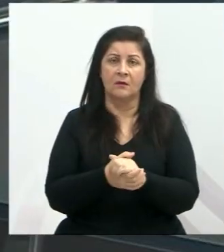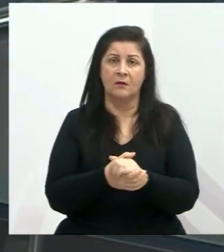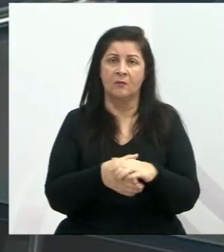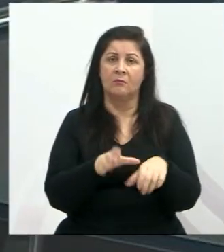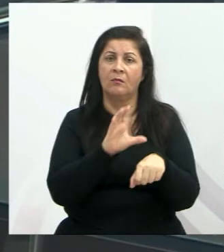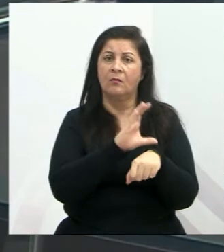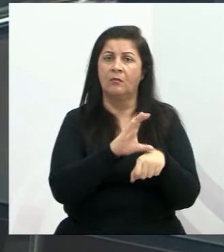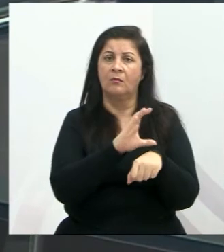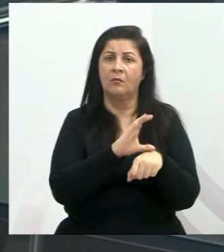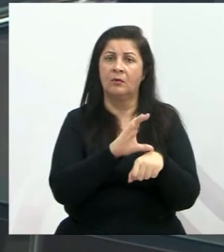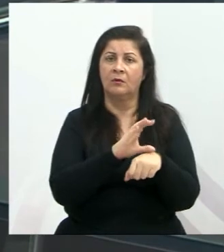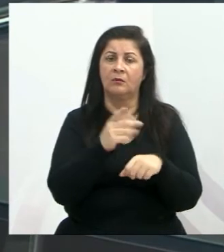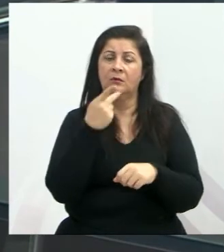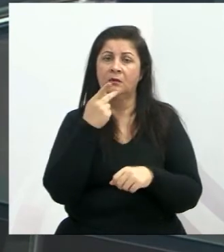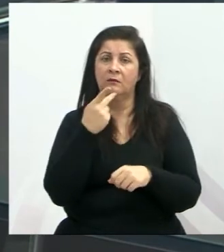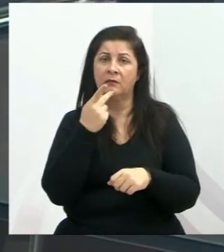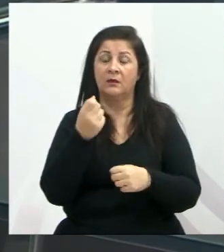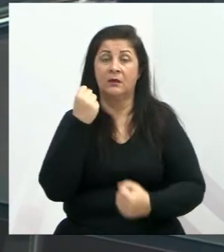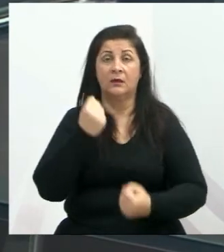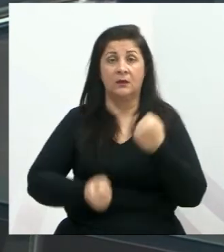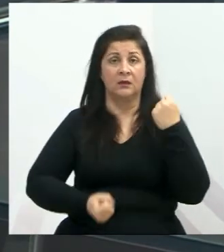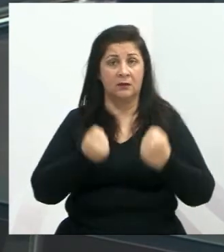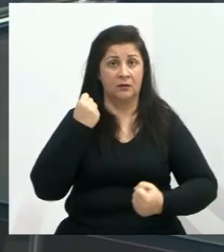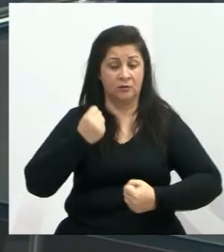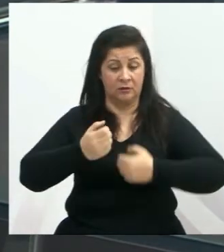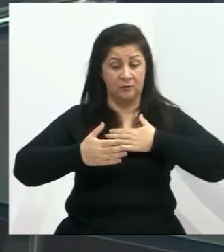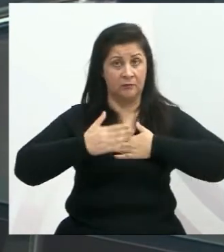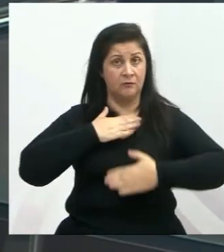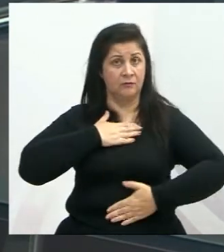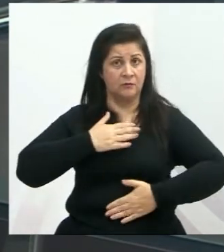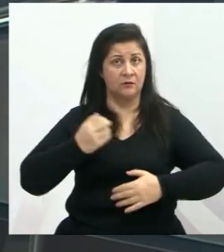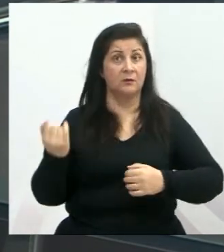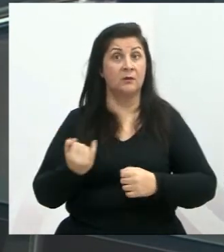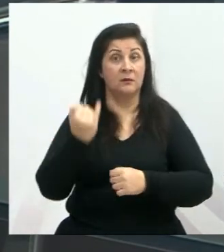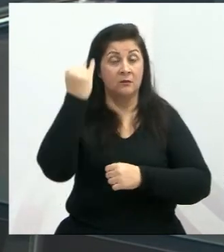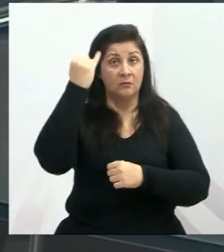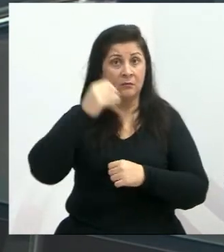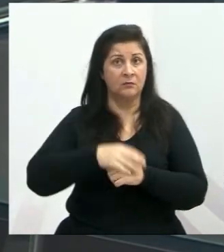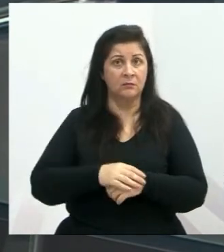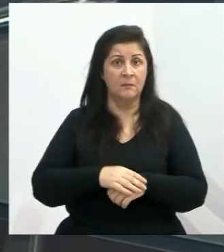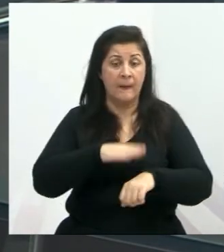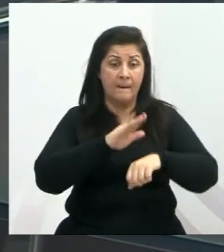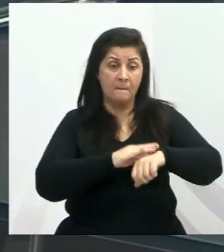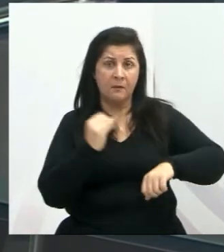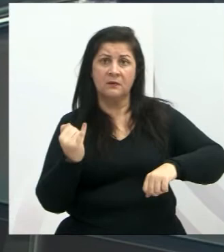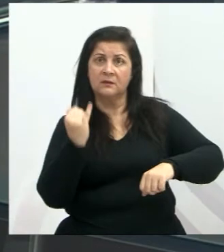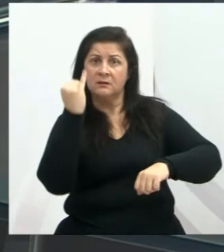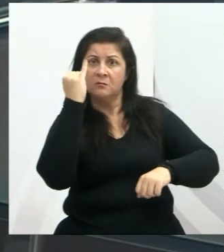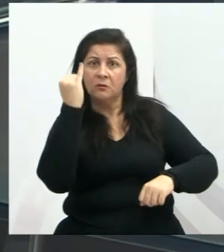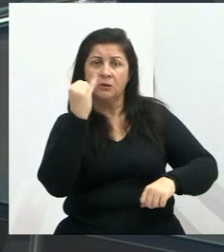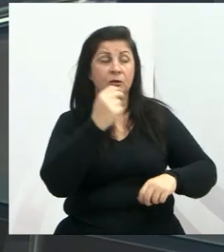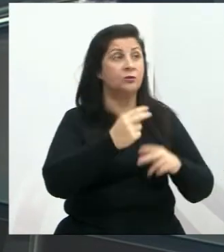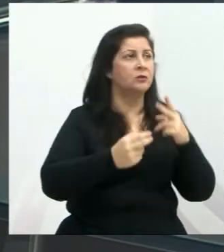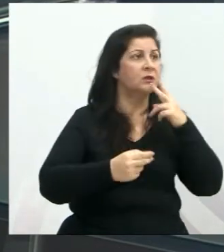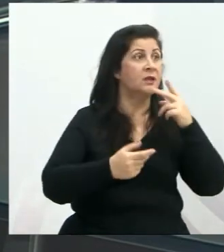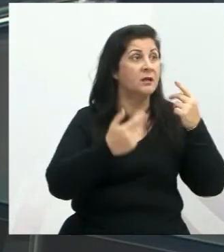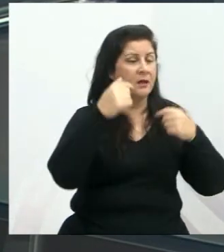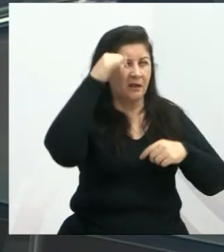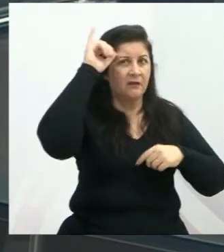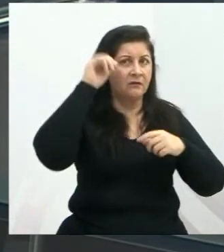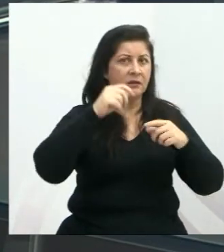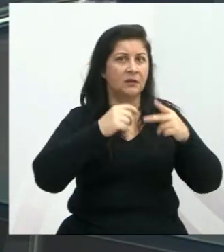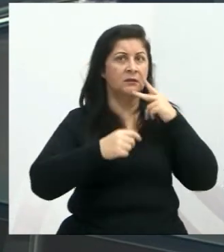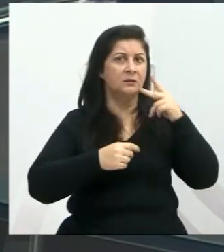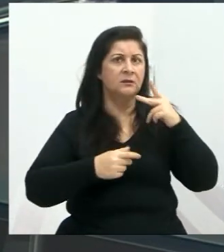diz que a atividade física nesse momento ela é mais importante até do que a gente combater o tabagismo